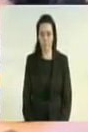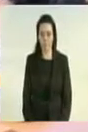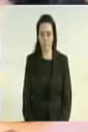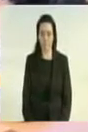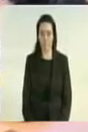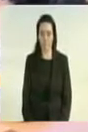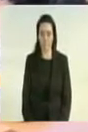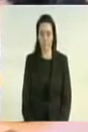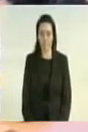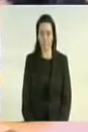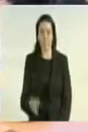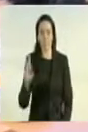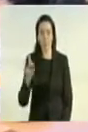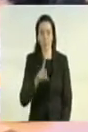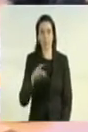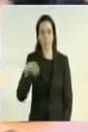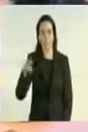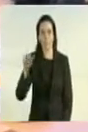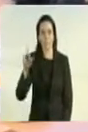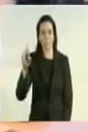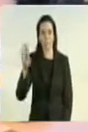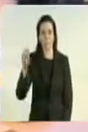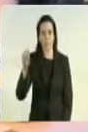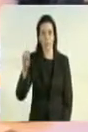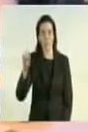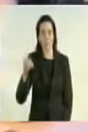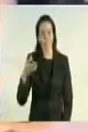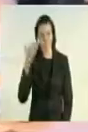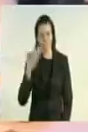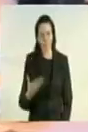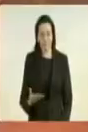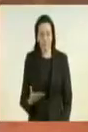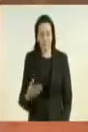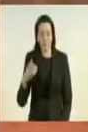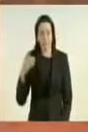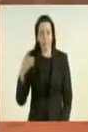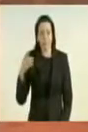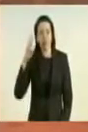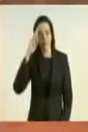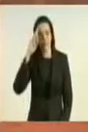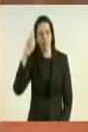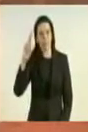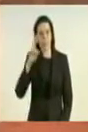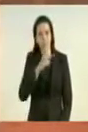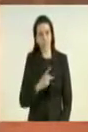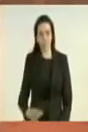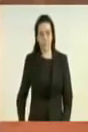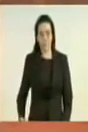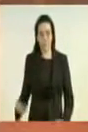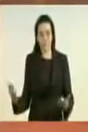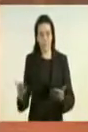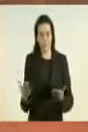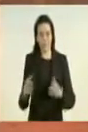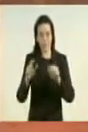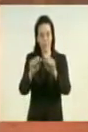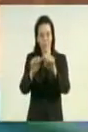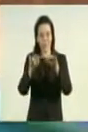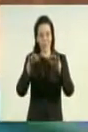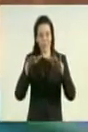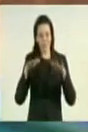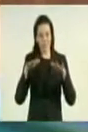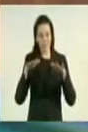Senhor presidente, deputados, deputadas remanescentes, depois desta longa sessão,